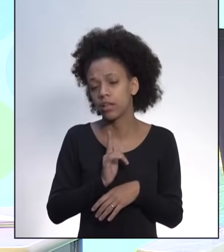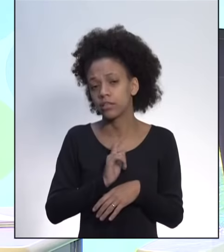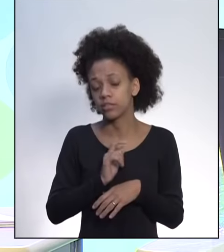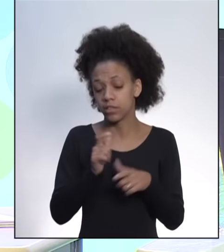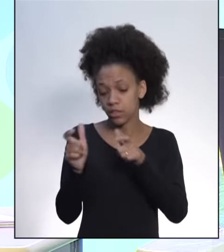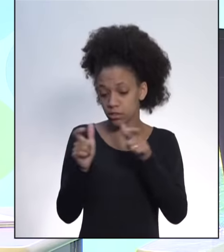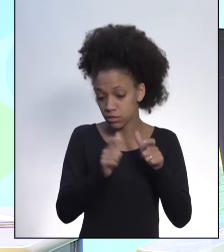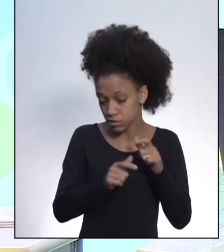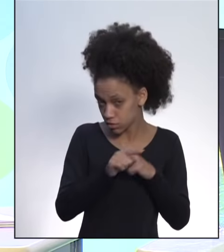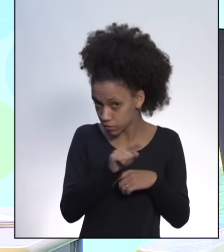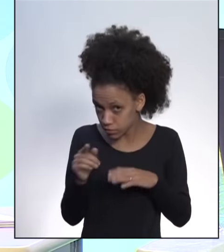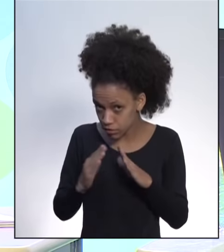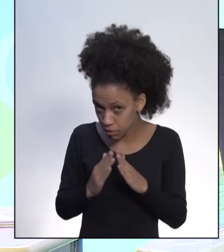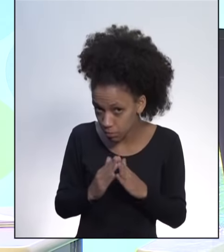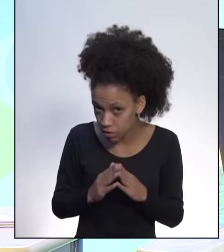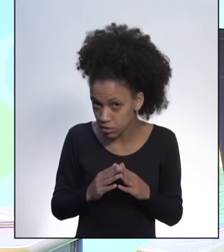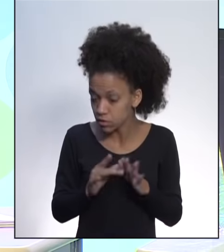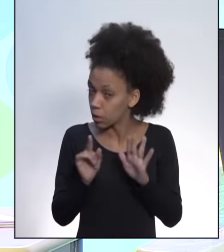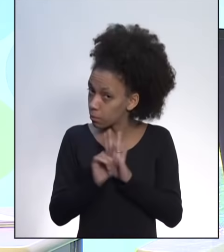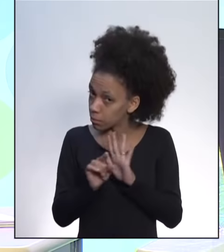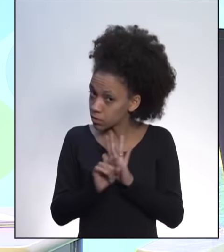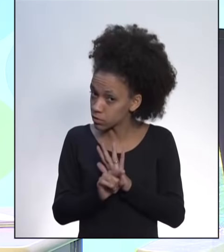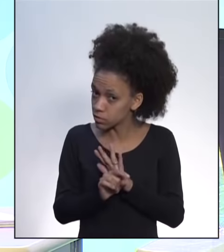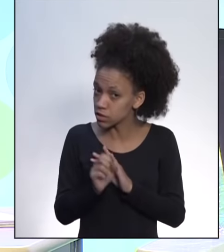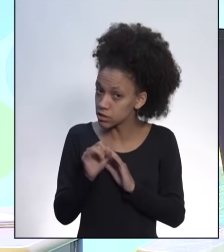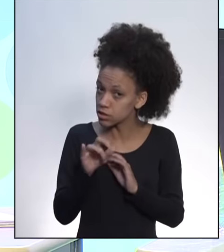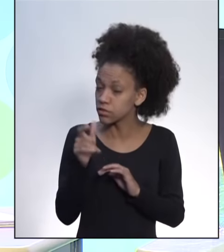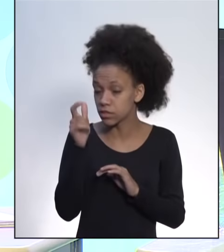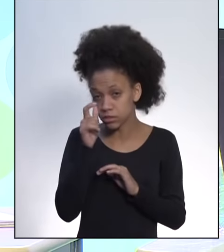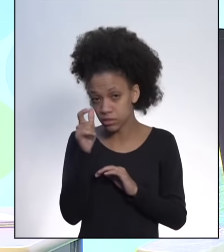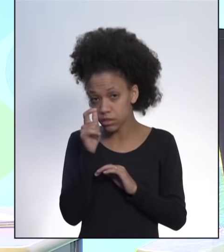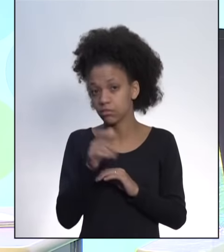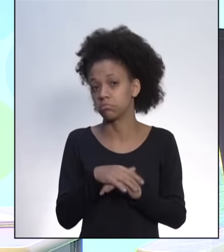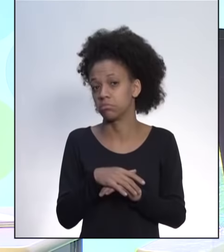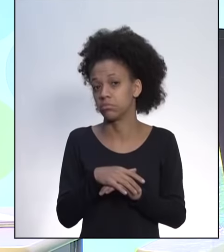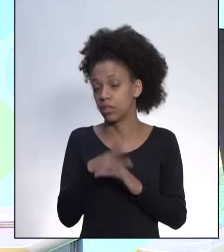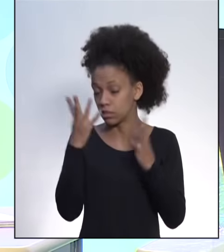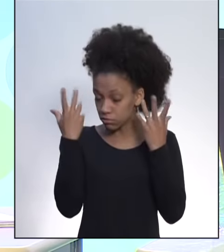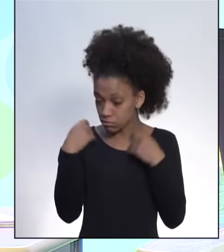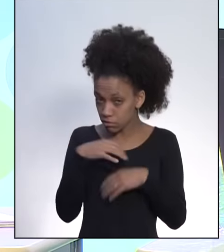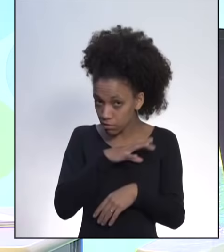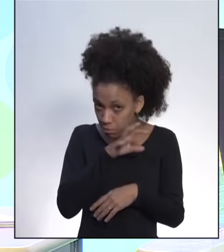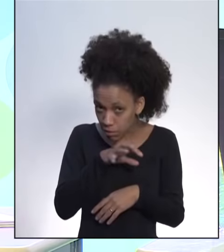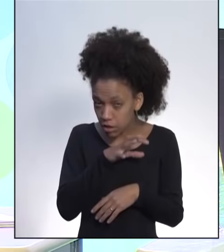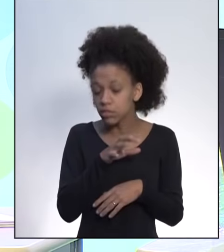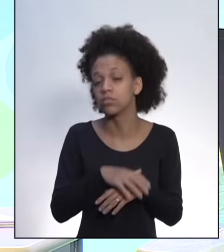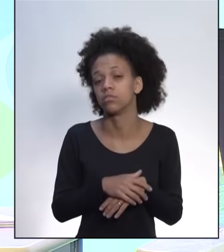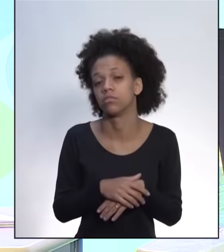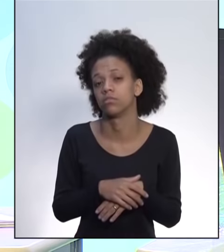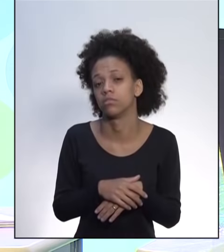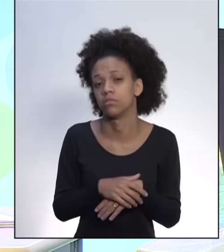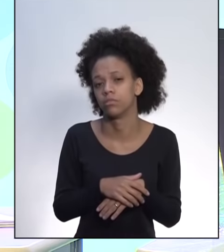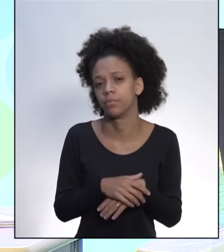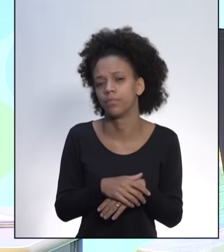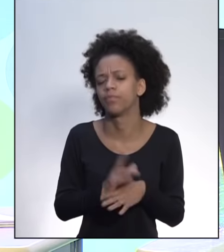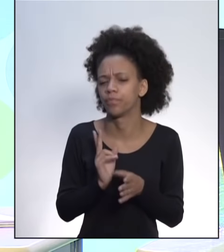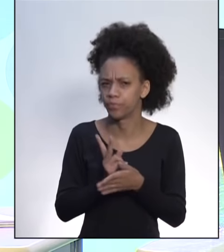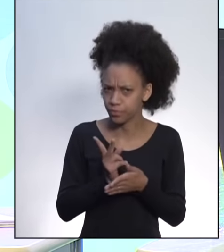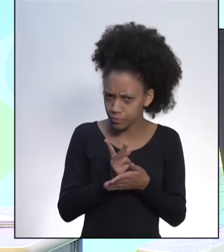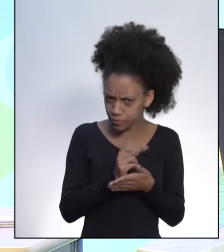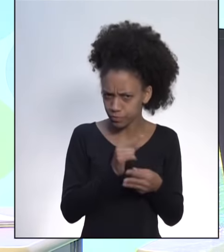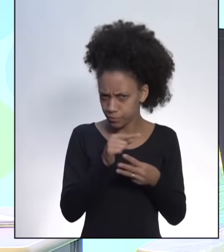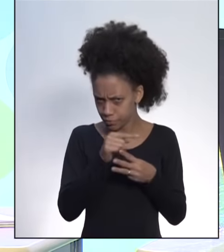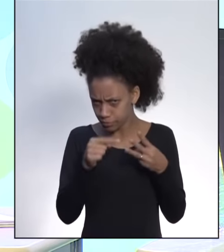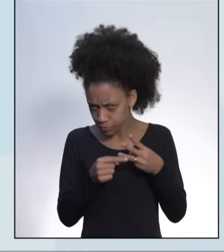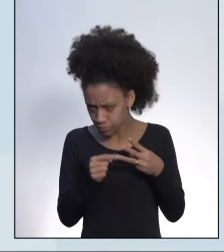você mora então é um tipo de pergunta se você tiver estiver interessado em animais né e continua